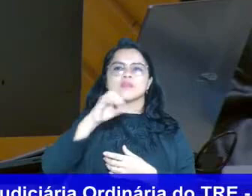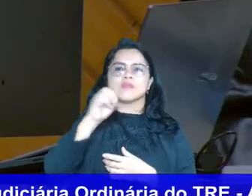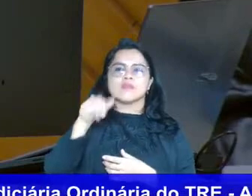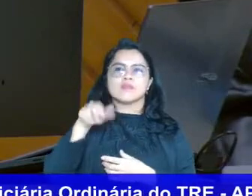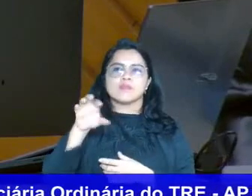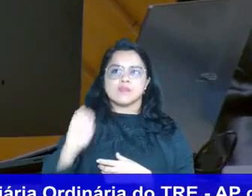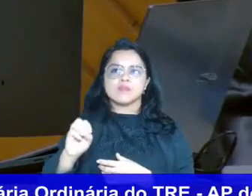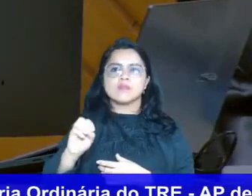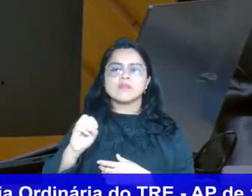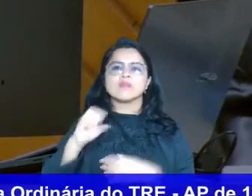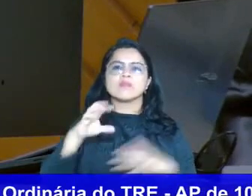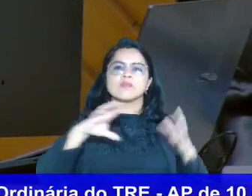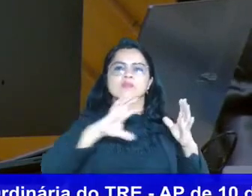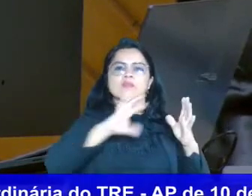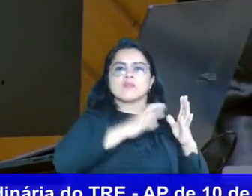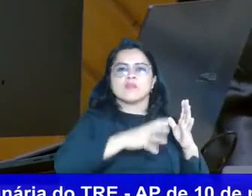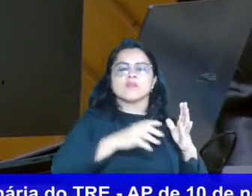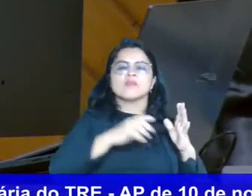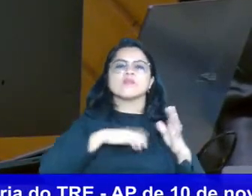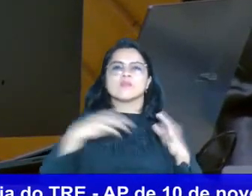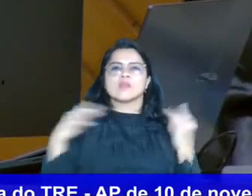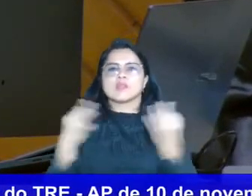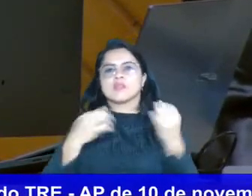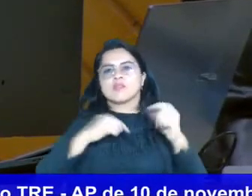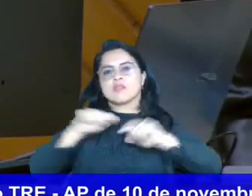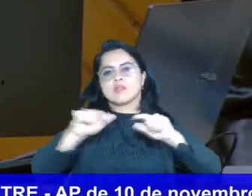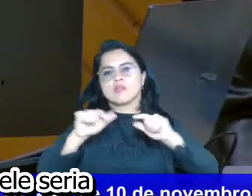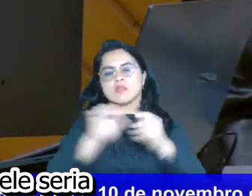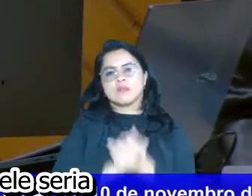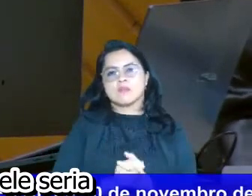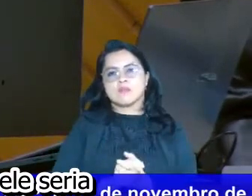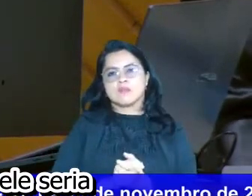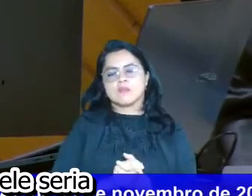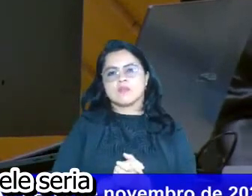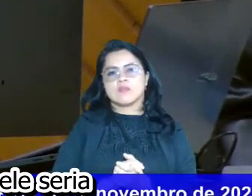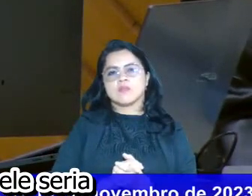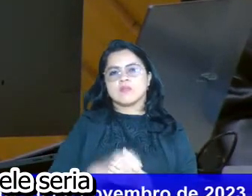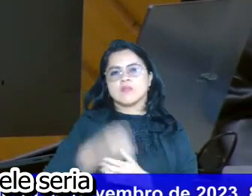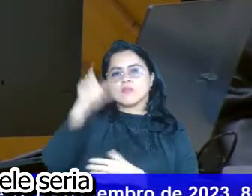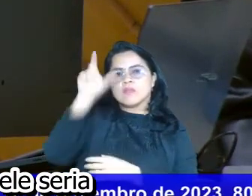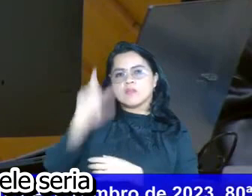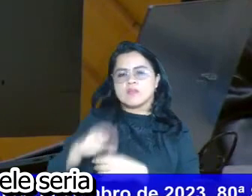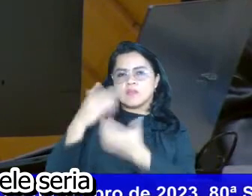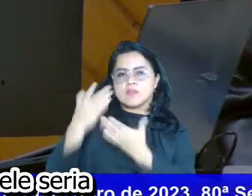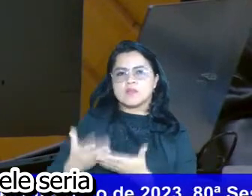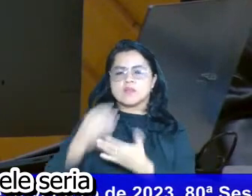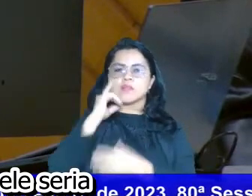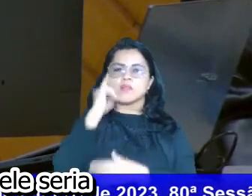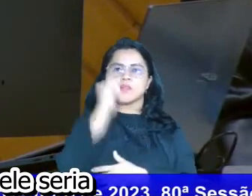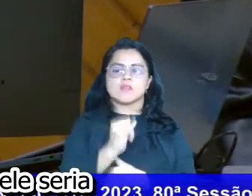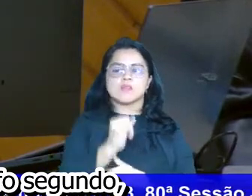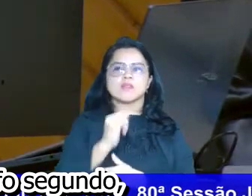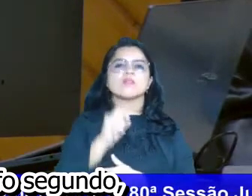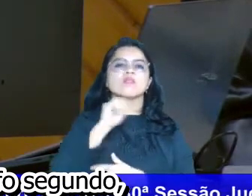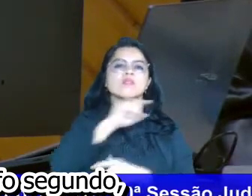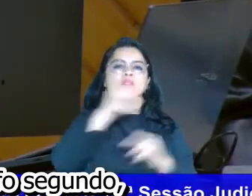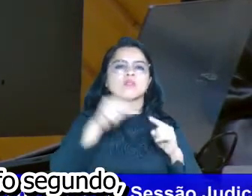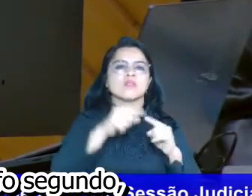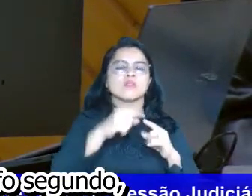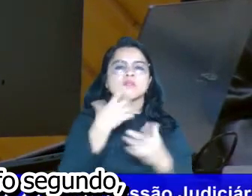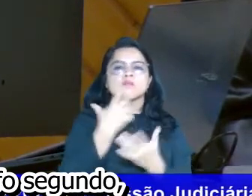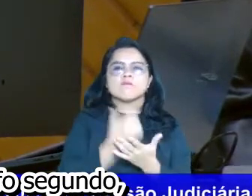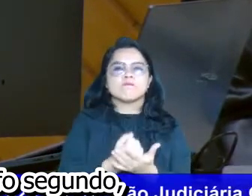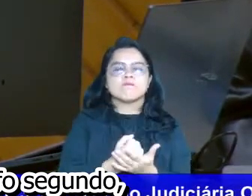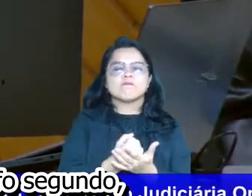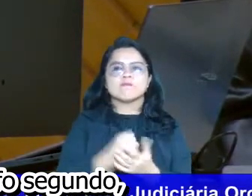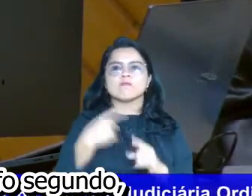Calege Alvarenga e coligação Eficiência e Trabalho. A embargada alega em síntese que o acordo lhe seria omisso em